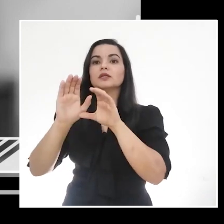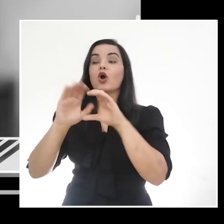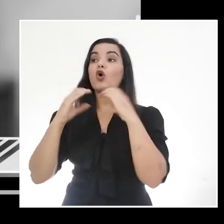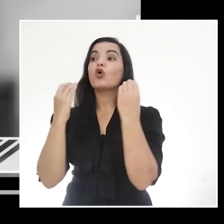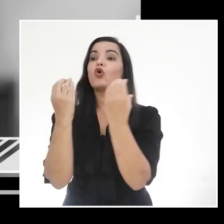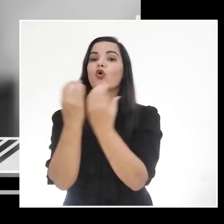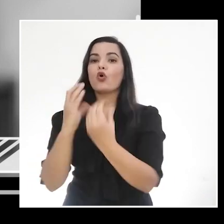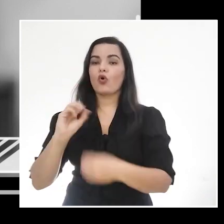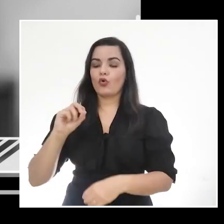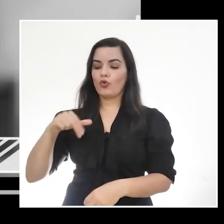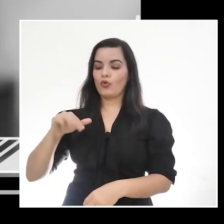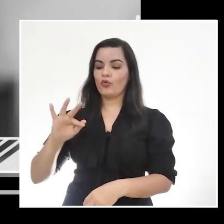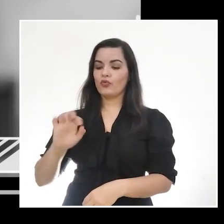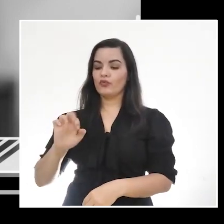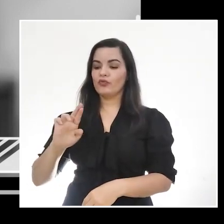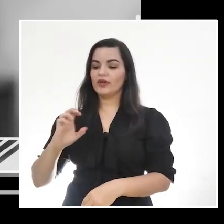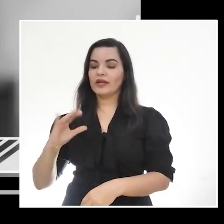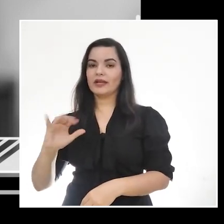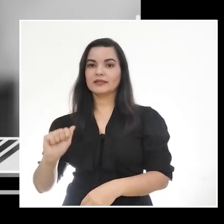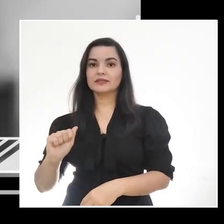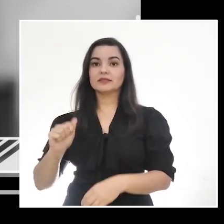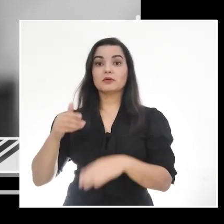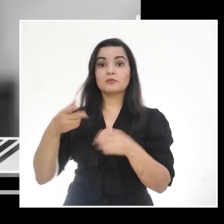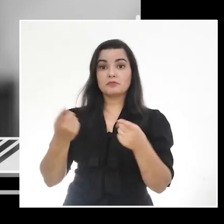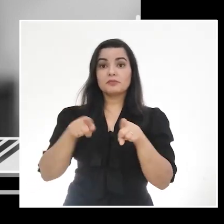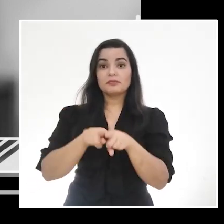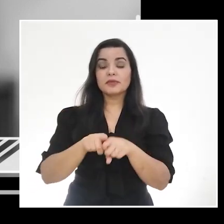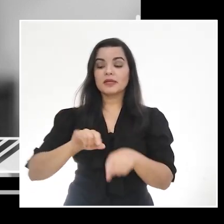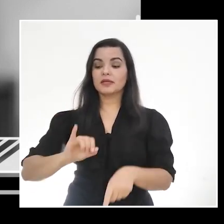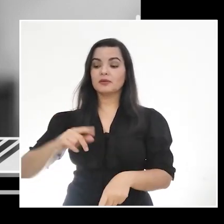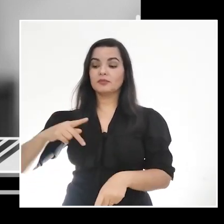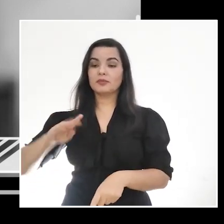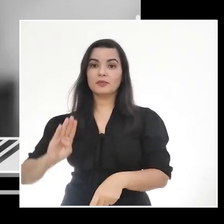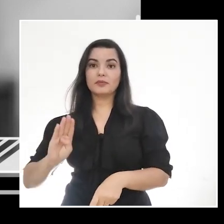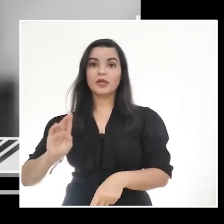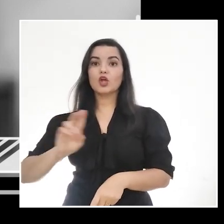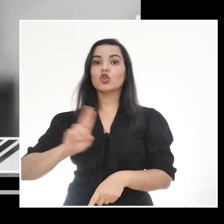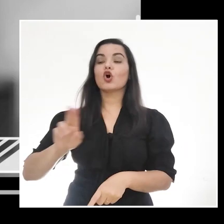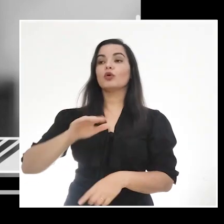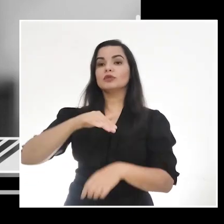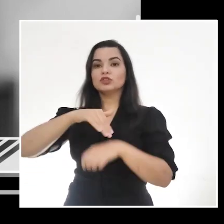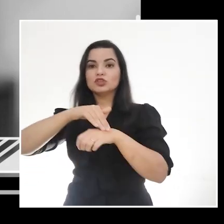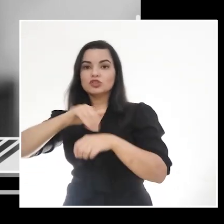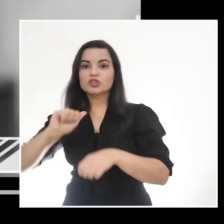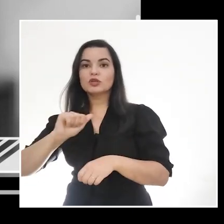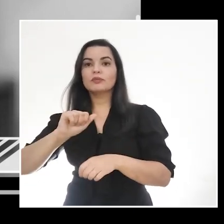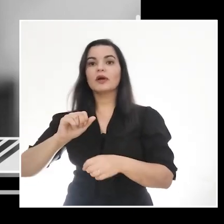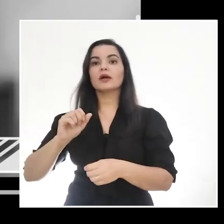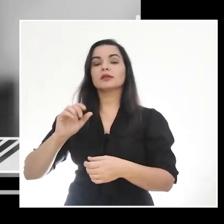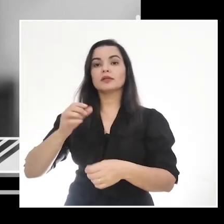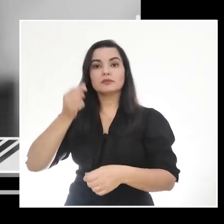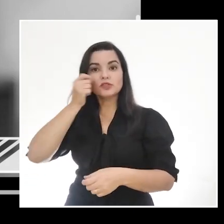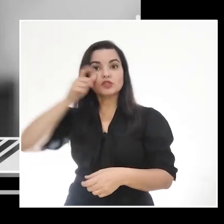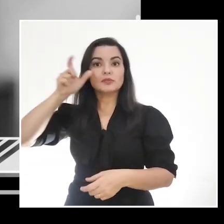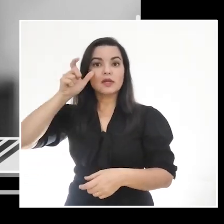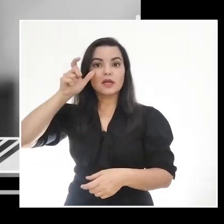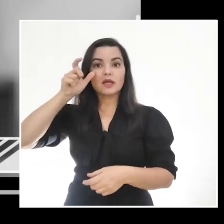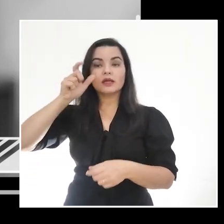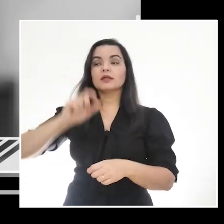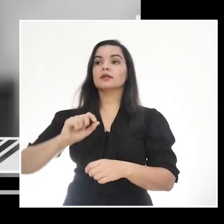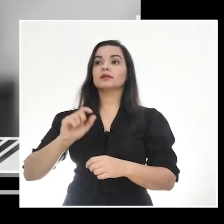anos, eu tive a oportunidade de participar de uma conferência, inclusive em parceria com a IPB, a